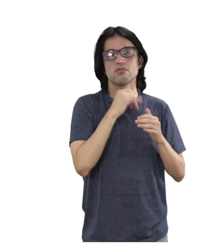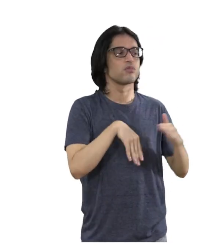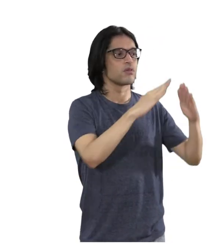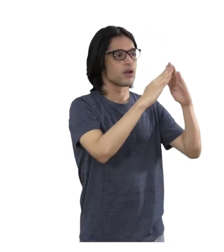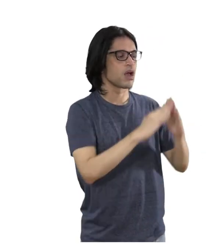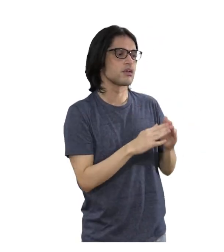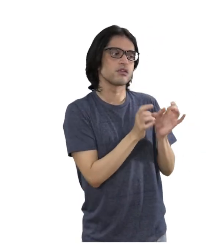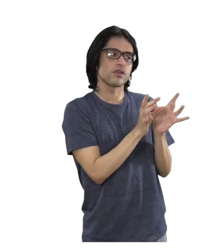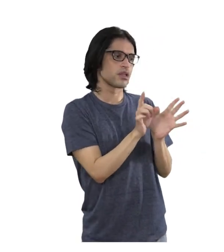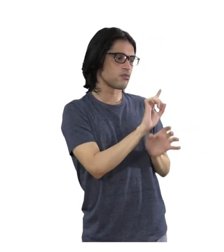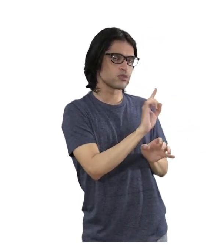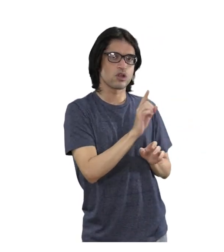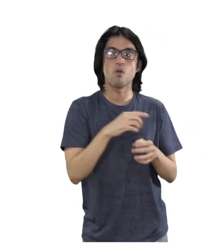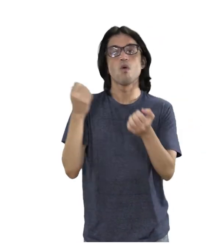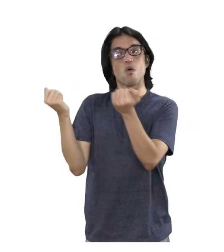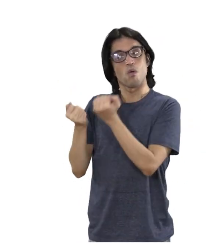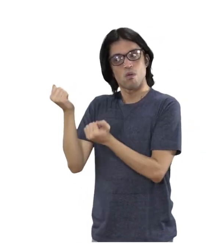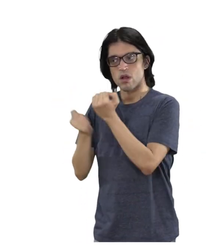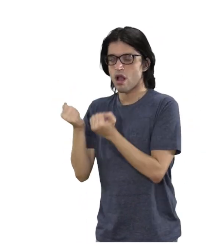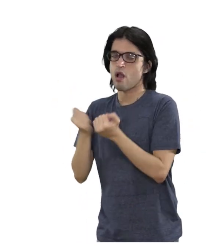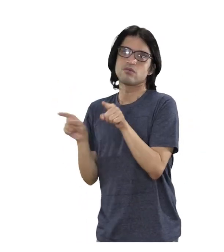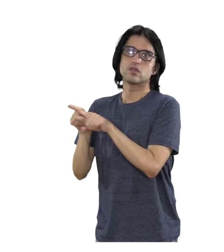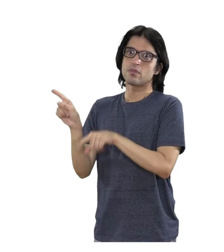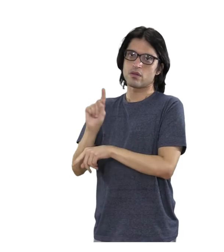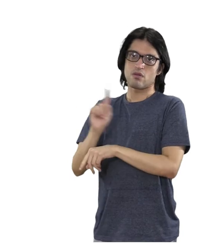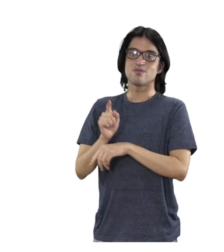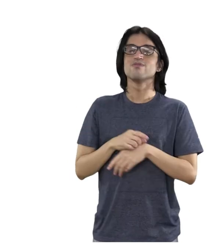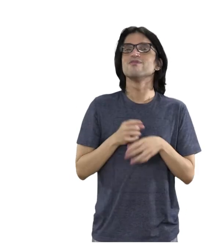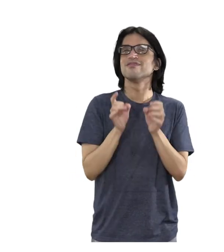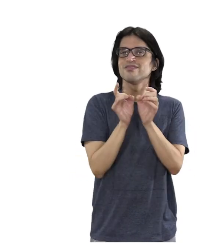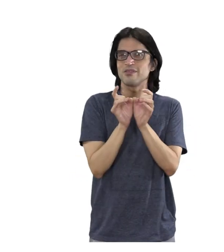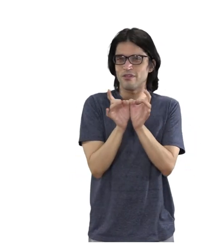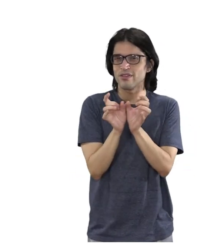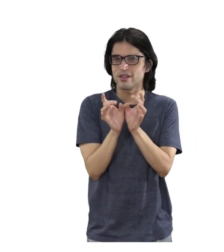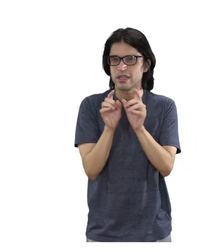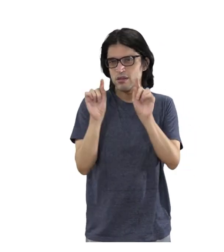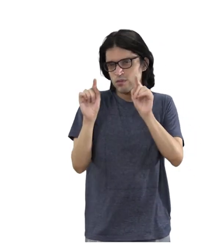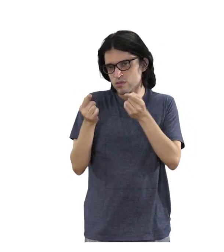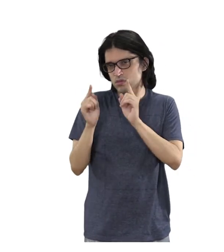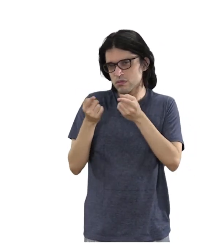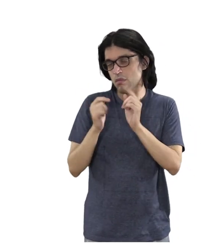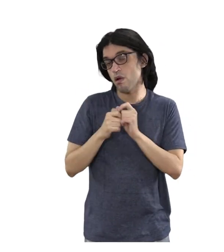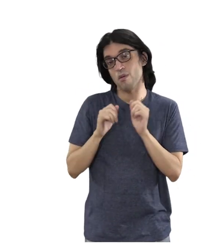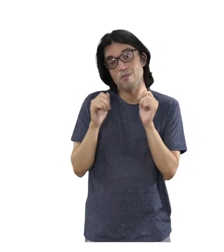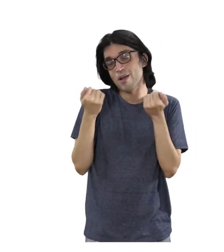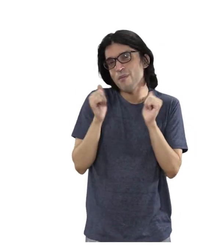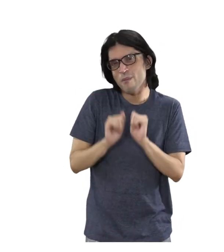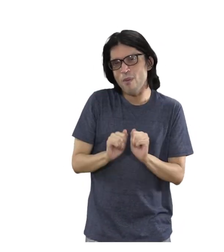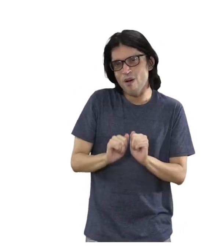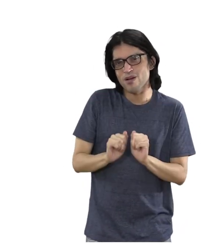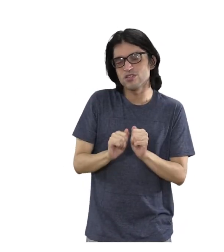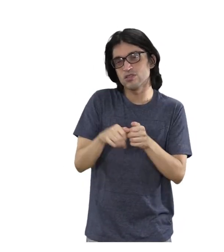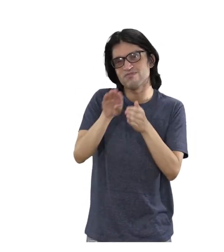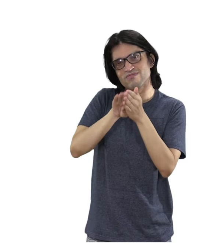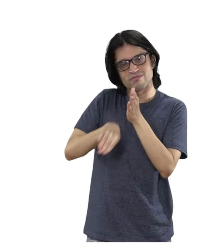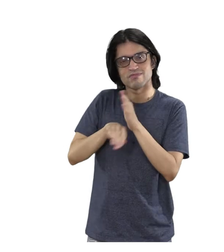a casa, nem venderemos o carro. Venderemos aí, ele está entre parênteses, porque poderia ser